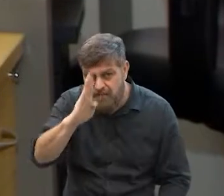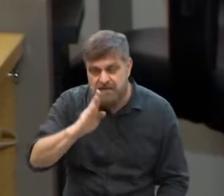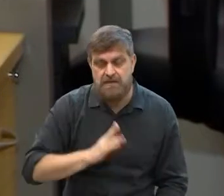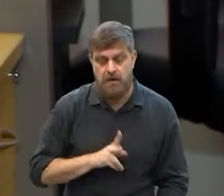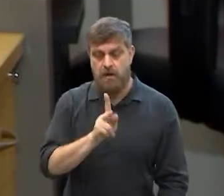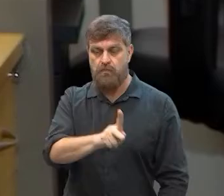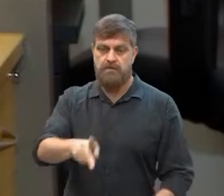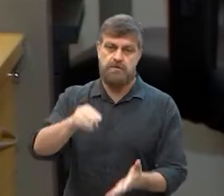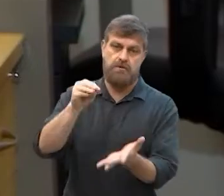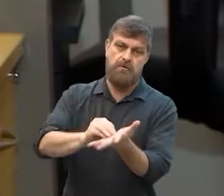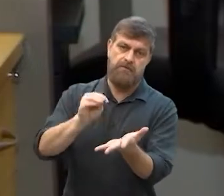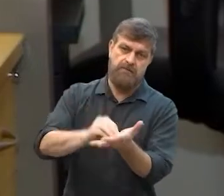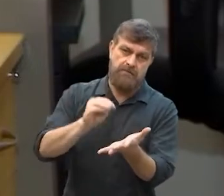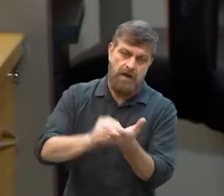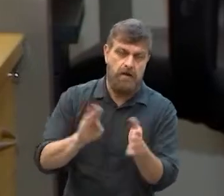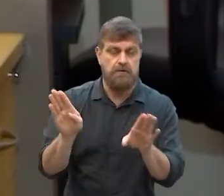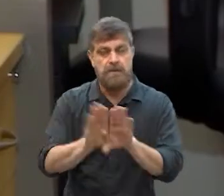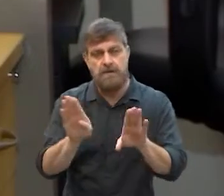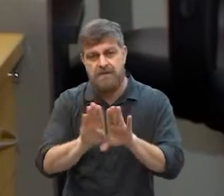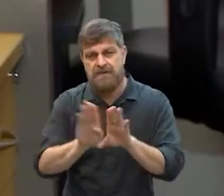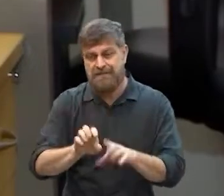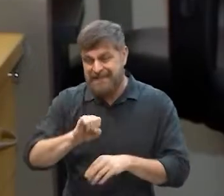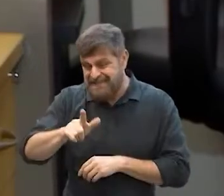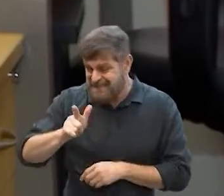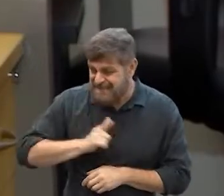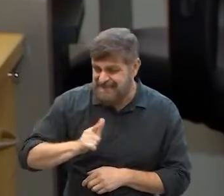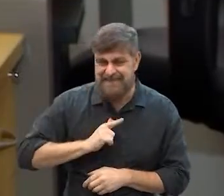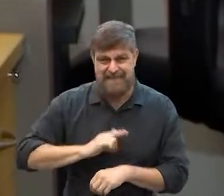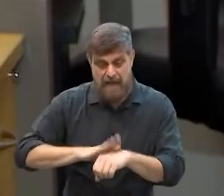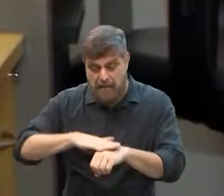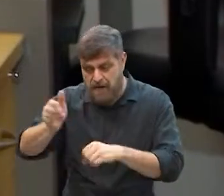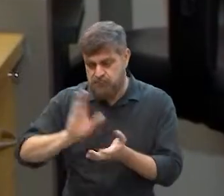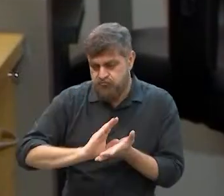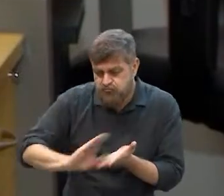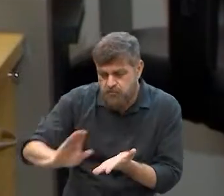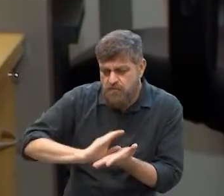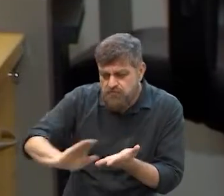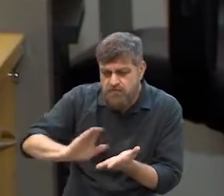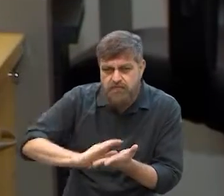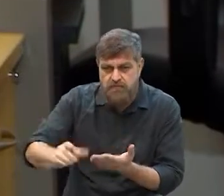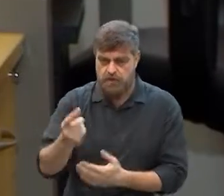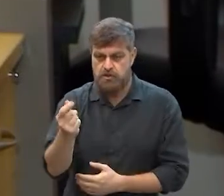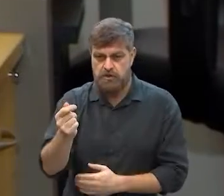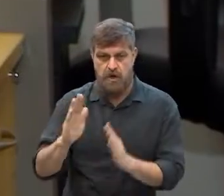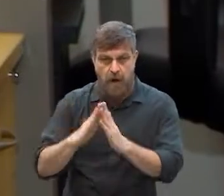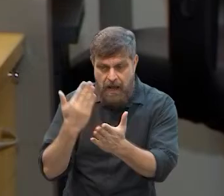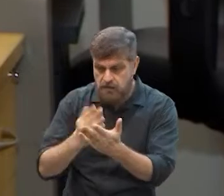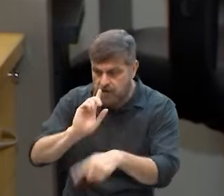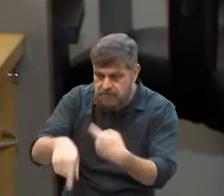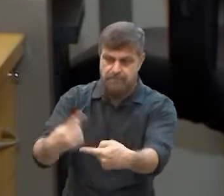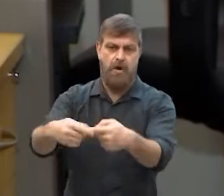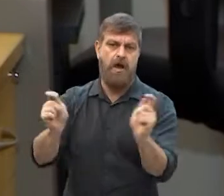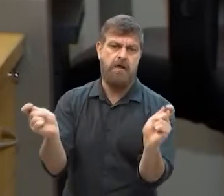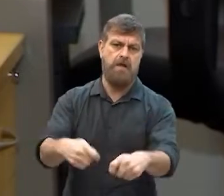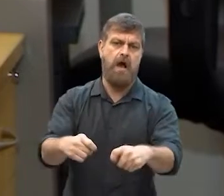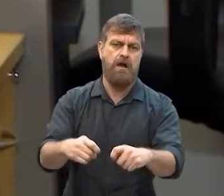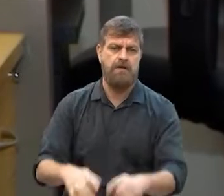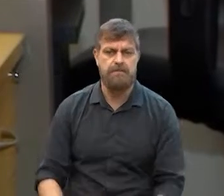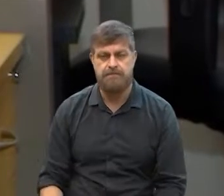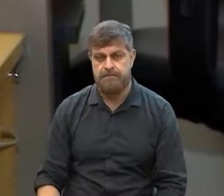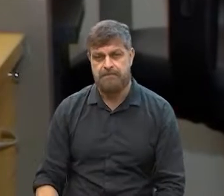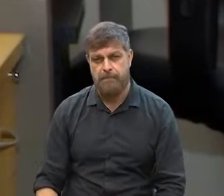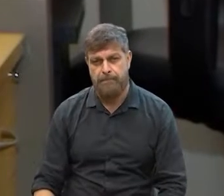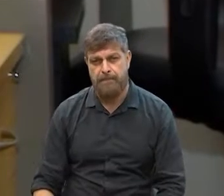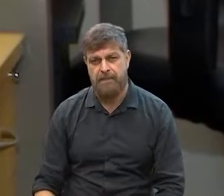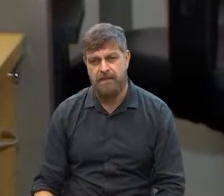falta de professores, né? E se tivesse um pouquinho mais de investimento, a escola estaria um pouco melhor. Então eles